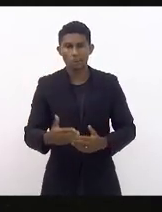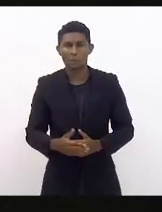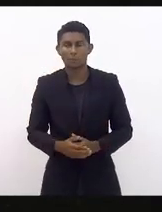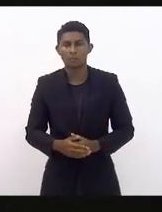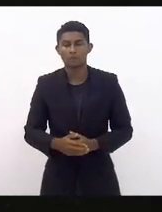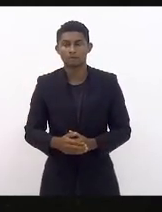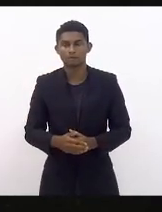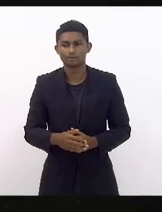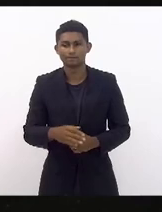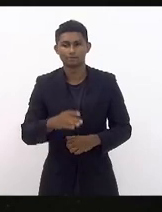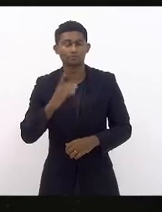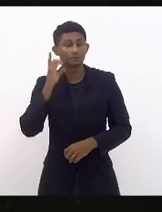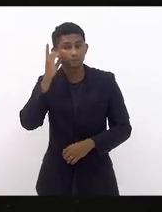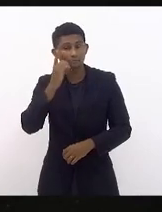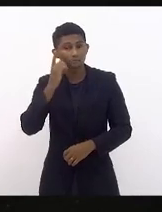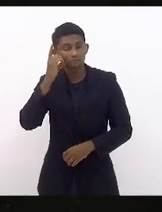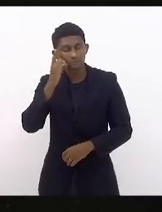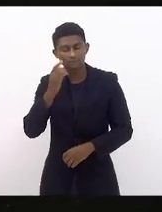à querida deputada,